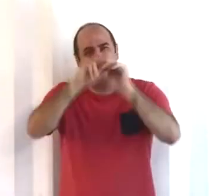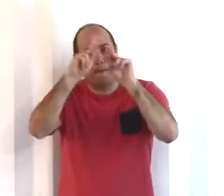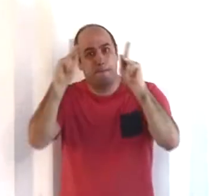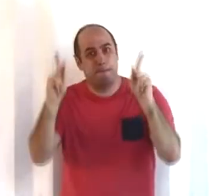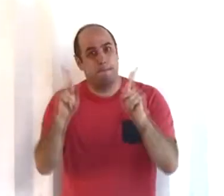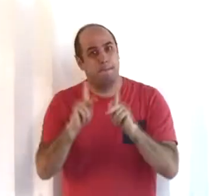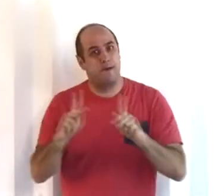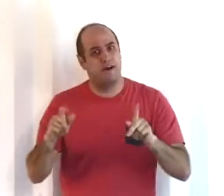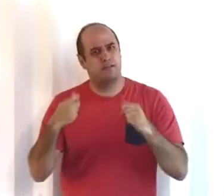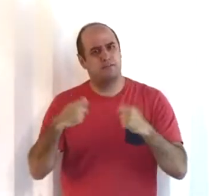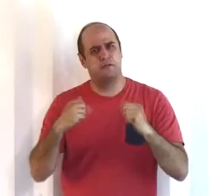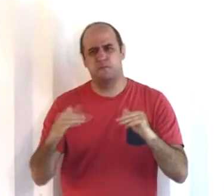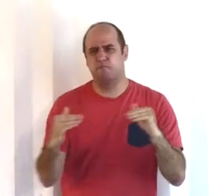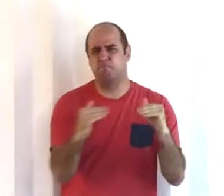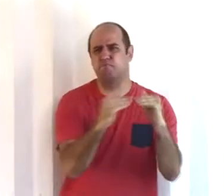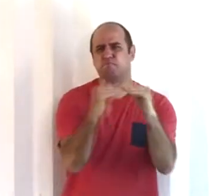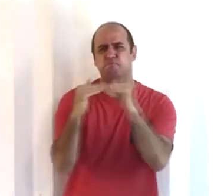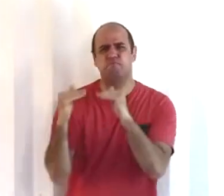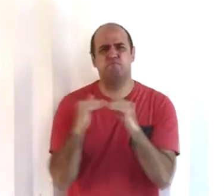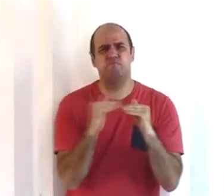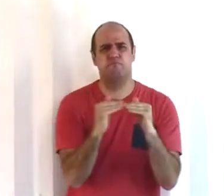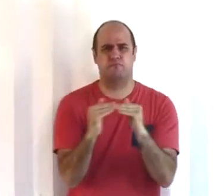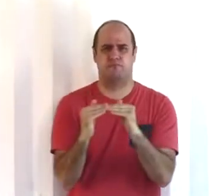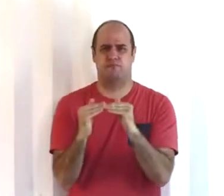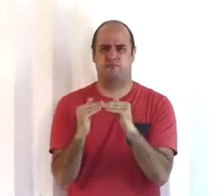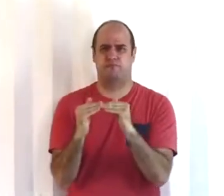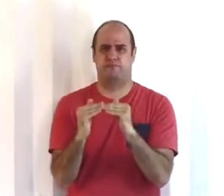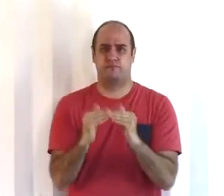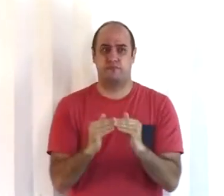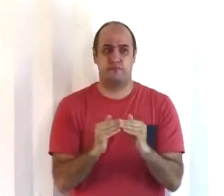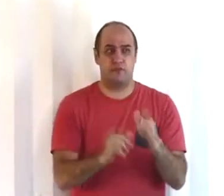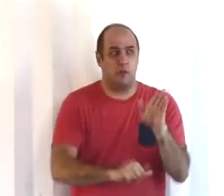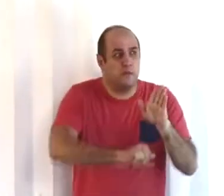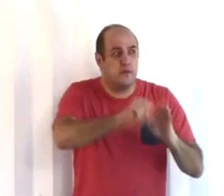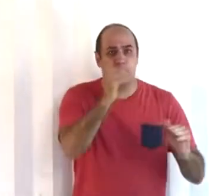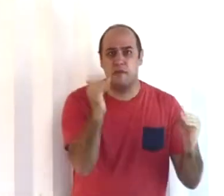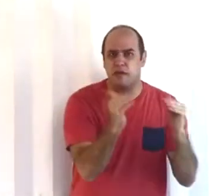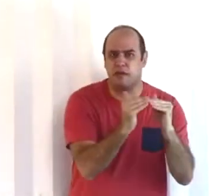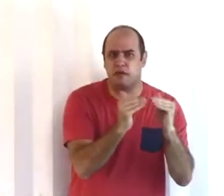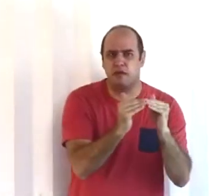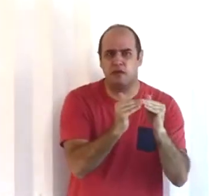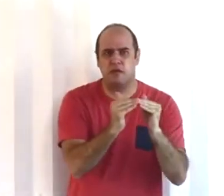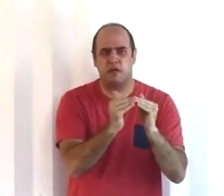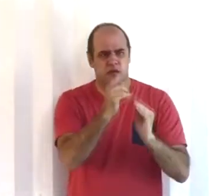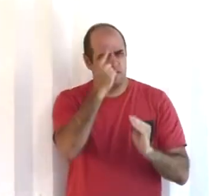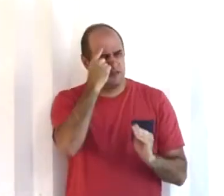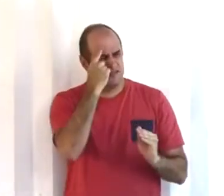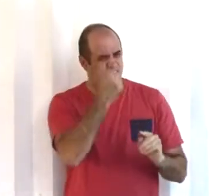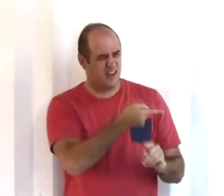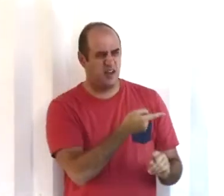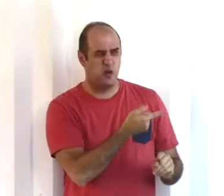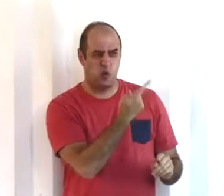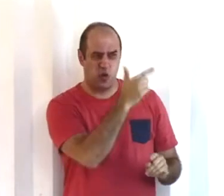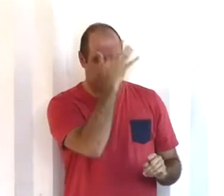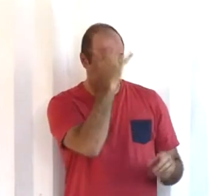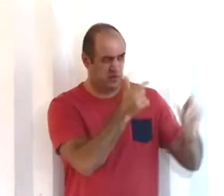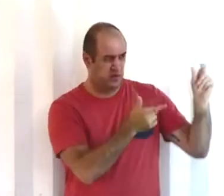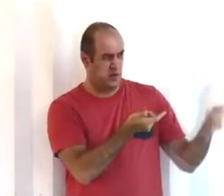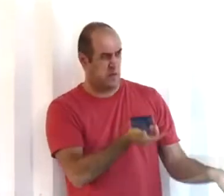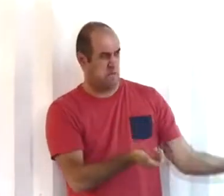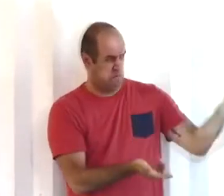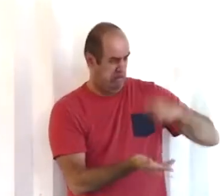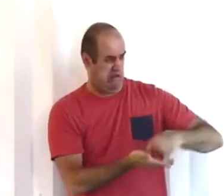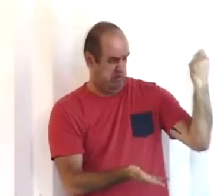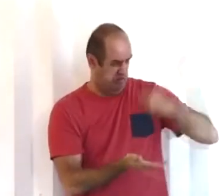com acordos. O nosso primeiro acordo deve ser, será que essa pessoa tem que me pagar tudo o que deve? Será que eu não posso